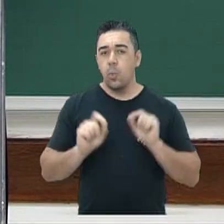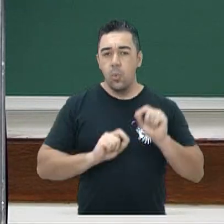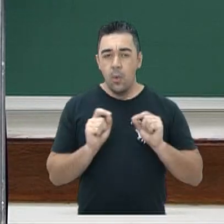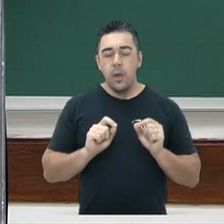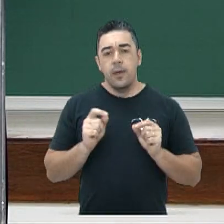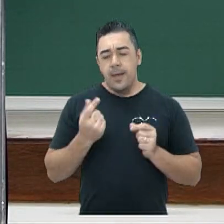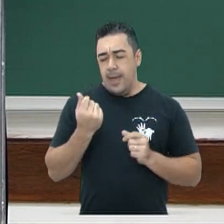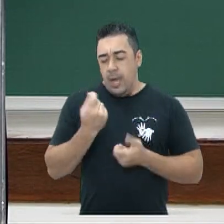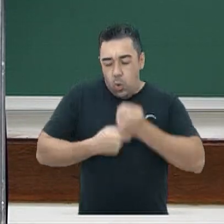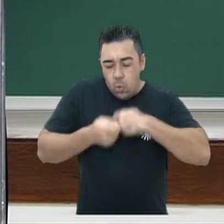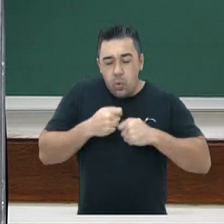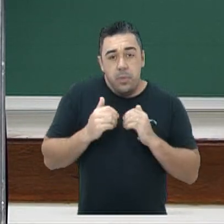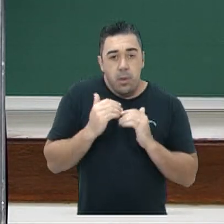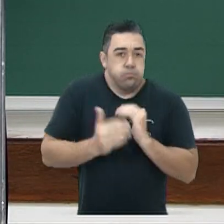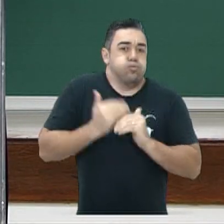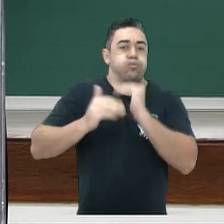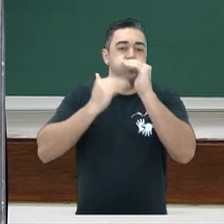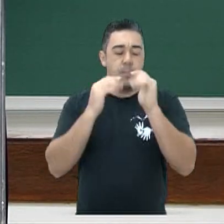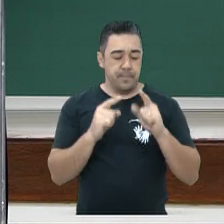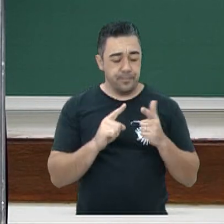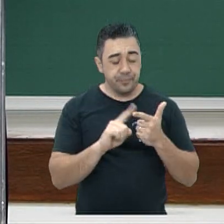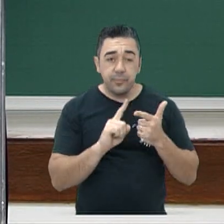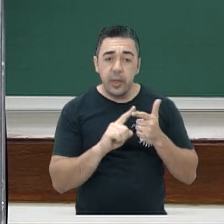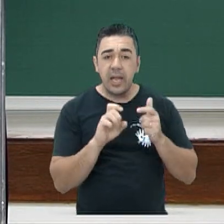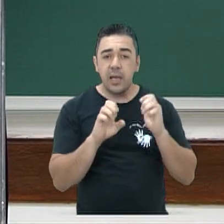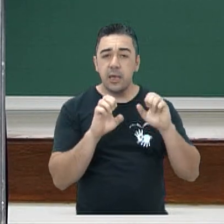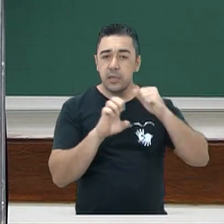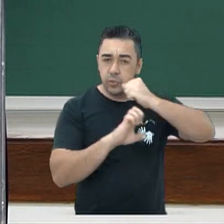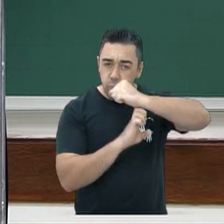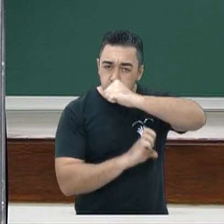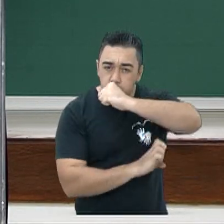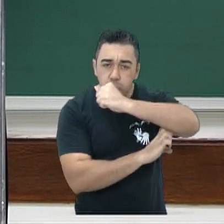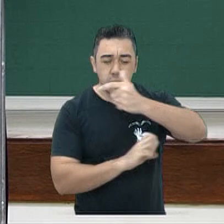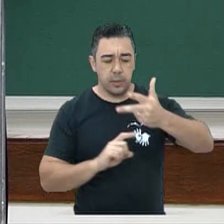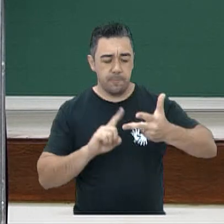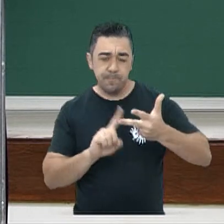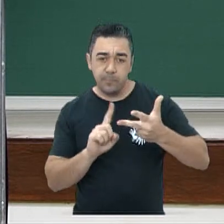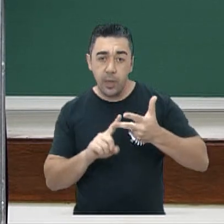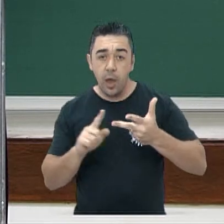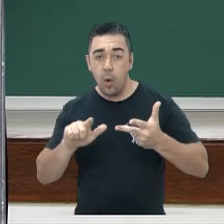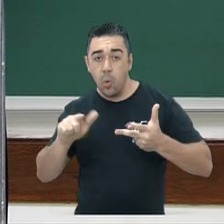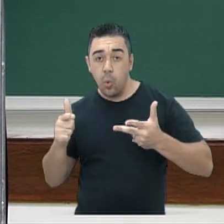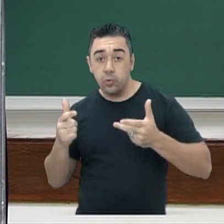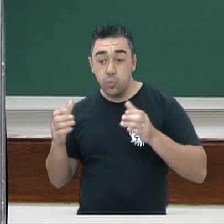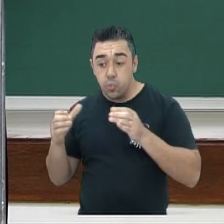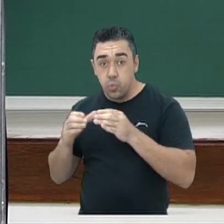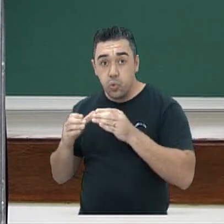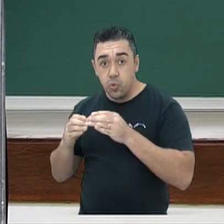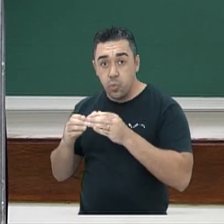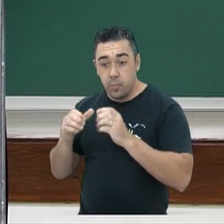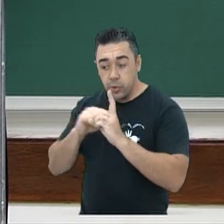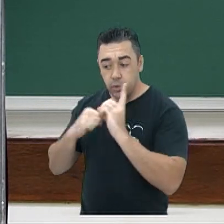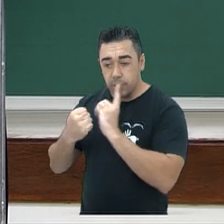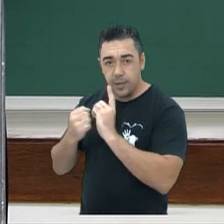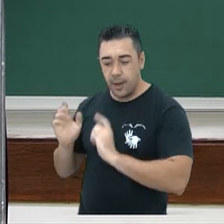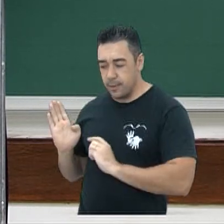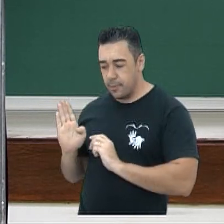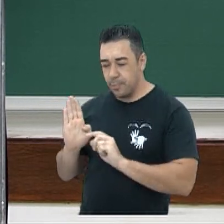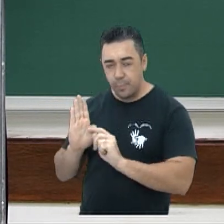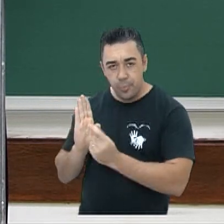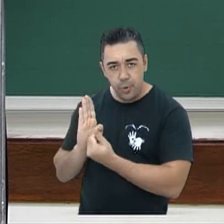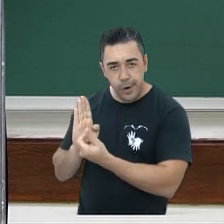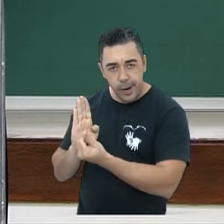crescimento econômico, estrutura, o surgimento de uma nova classe social, que é a burguesia, que é o que a gente vai ver hoje na nossa aula